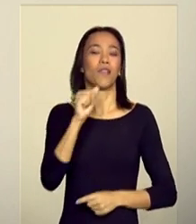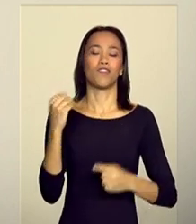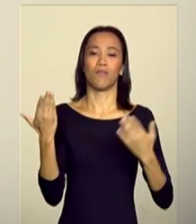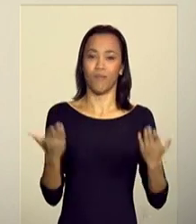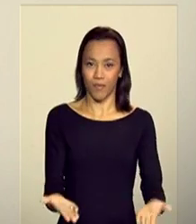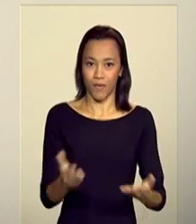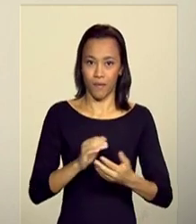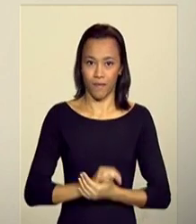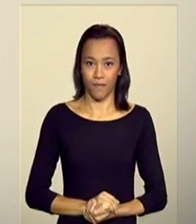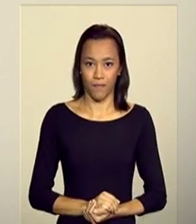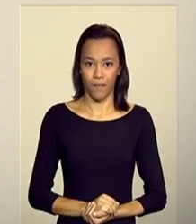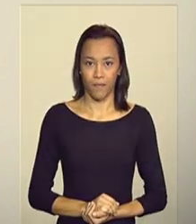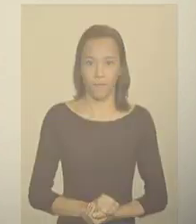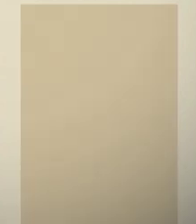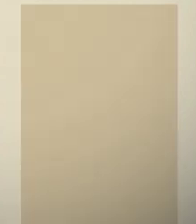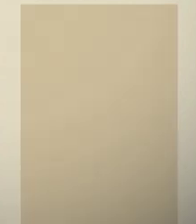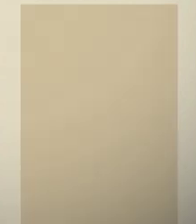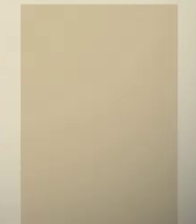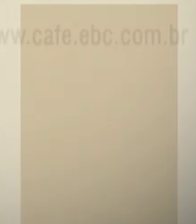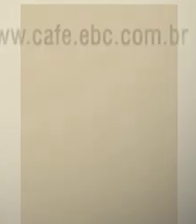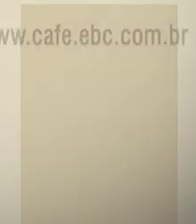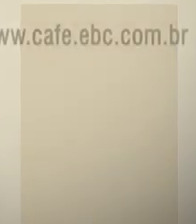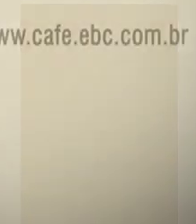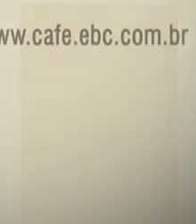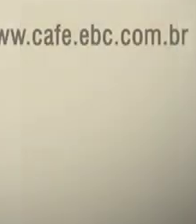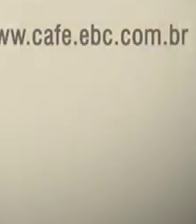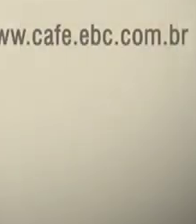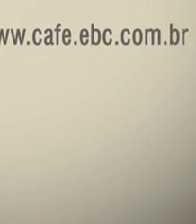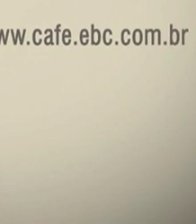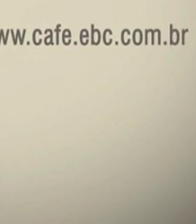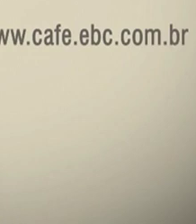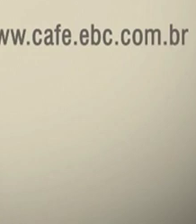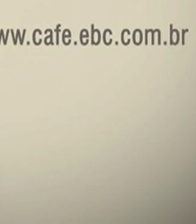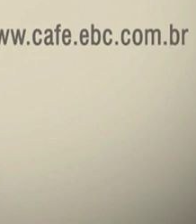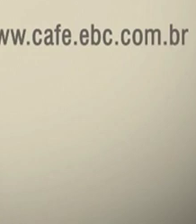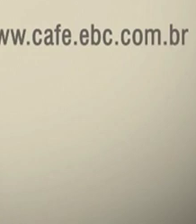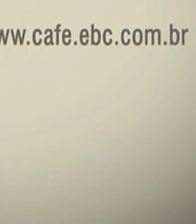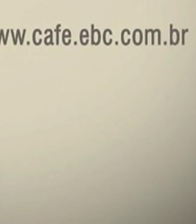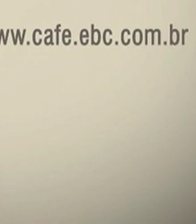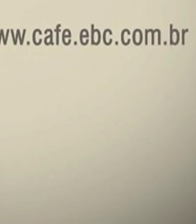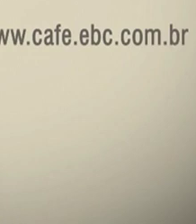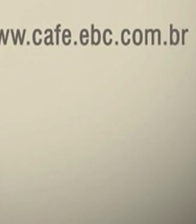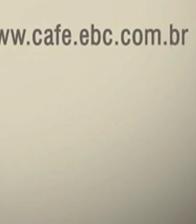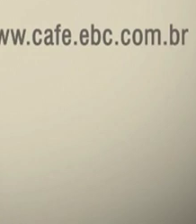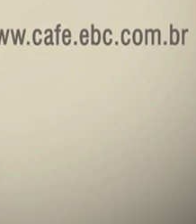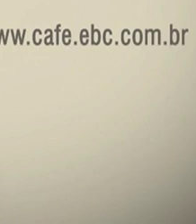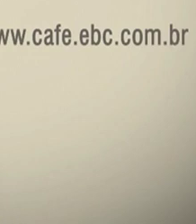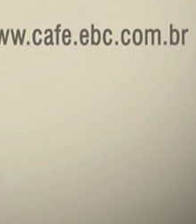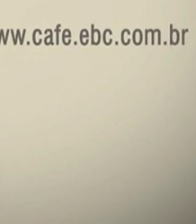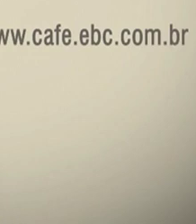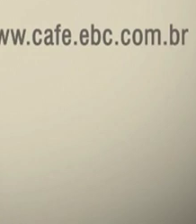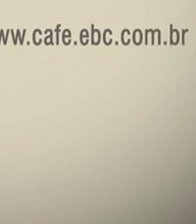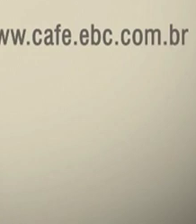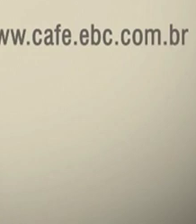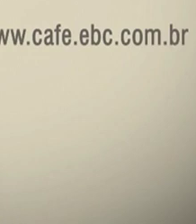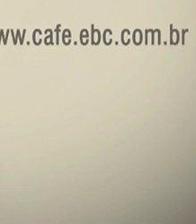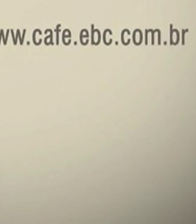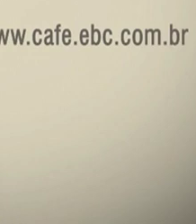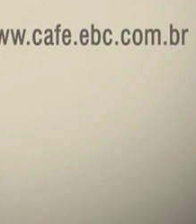Dia Internacional da Mulher e você pode acessar o programa na internet no